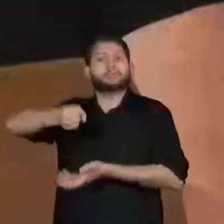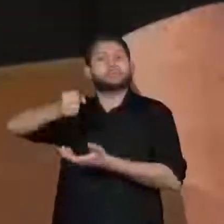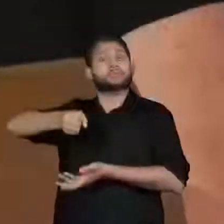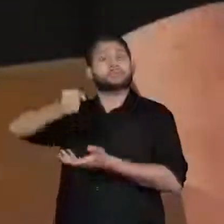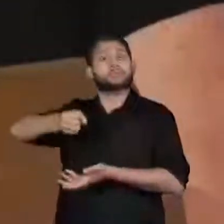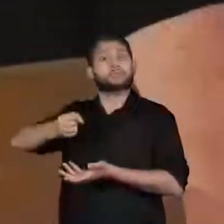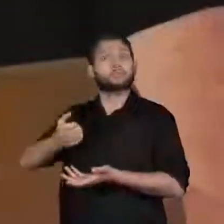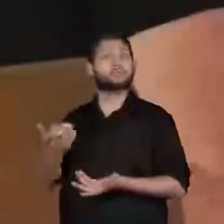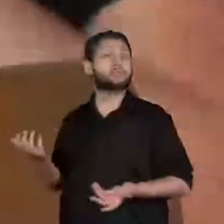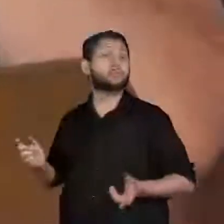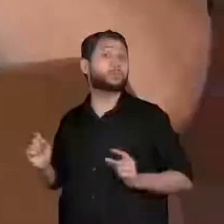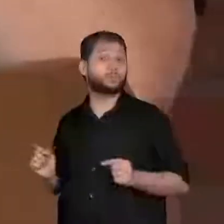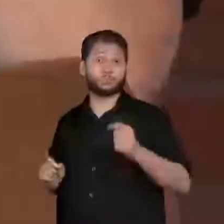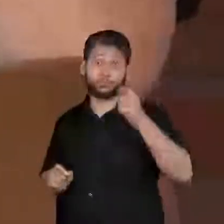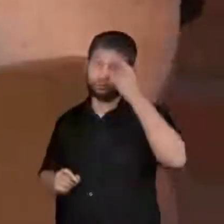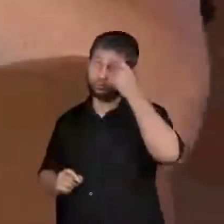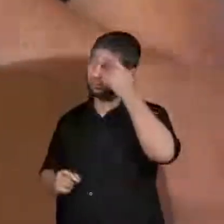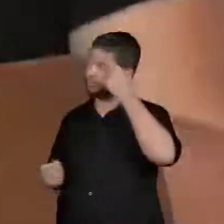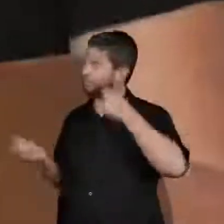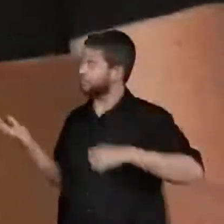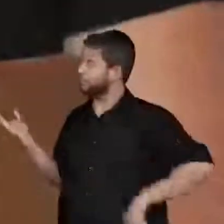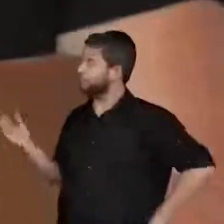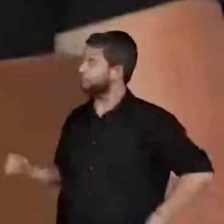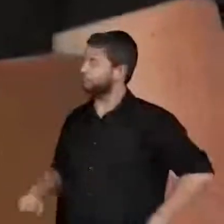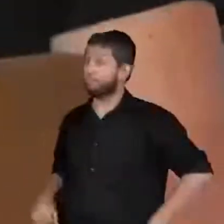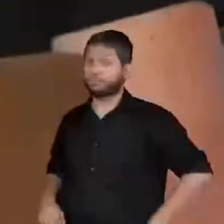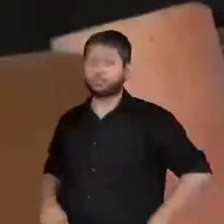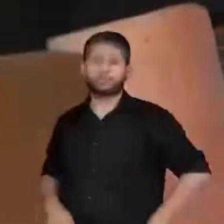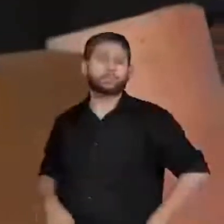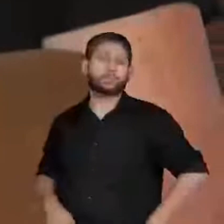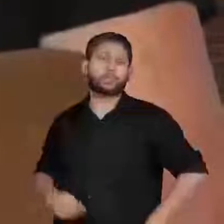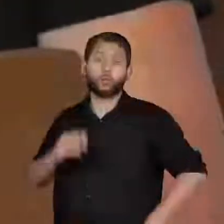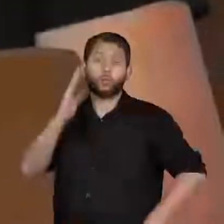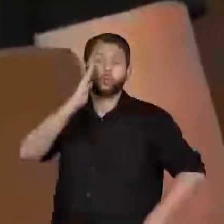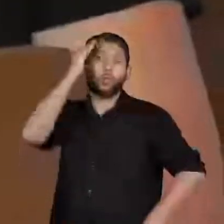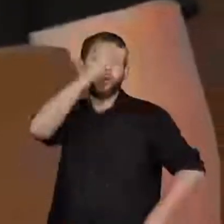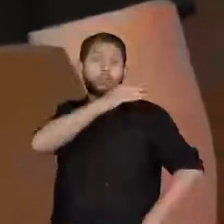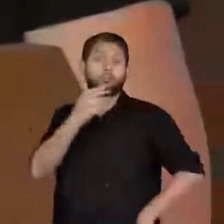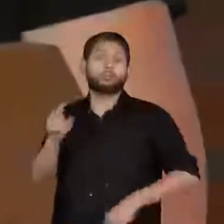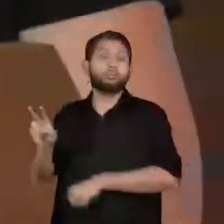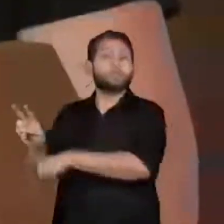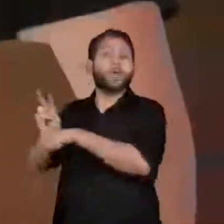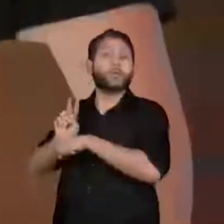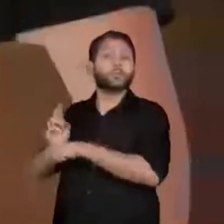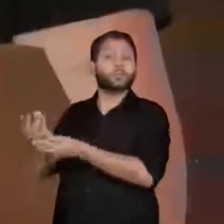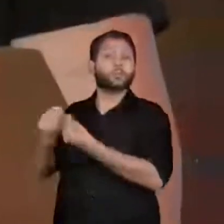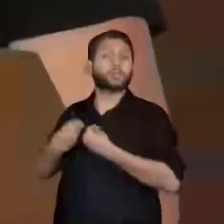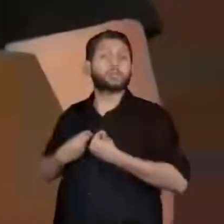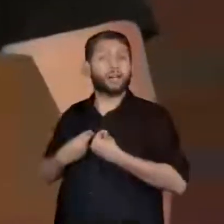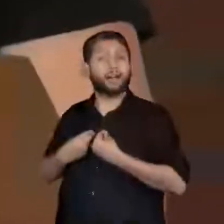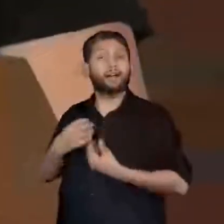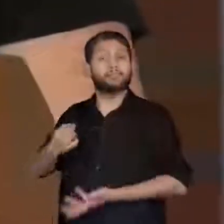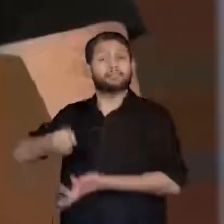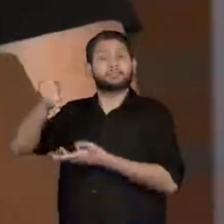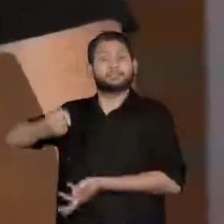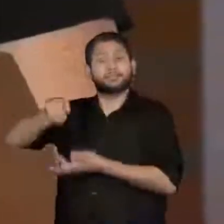Esse objeto aqui foi emprestado ali pelo professor Joel, comprou? Pelo quero professor dar. Joel. Sim. É.